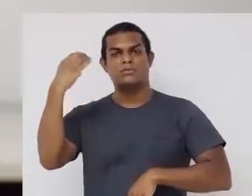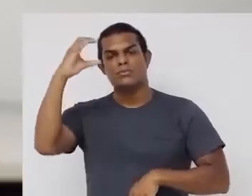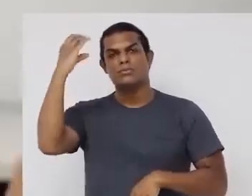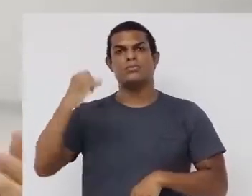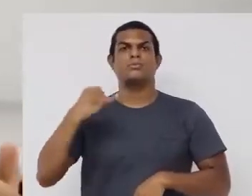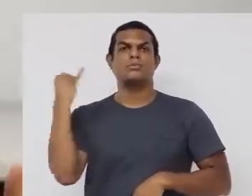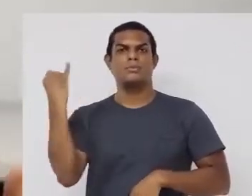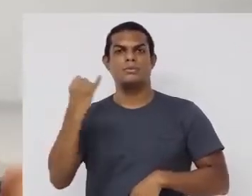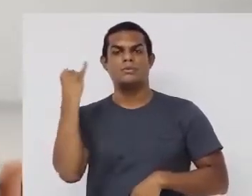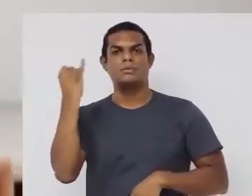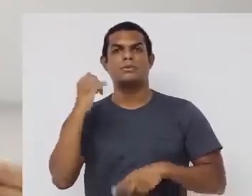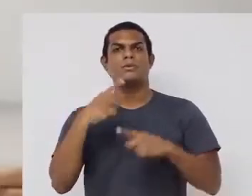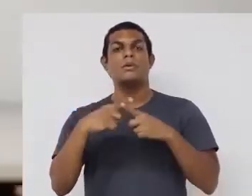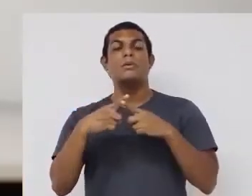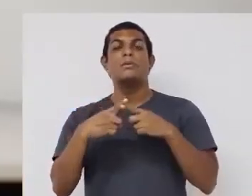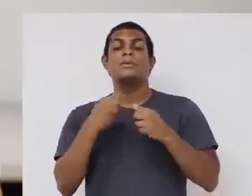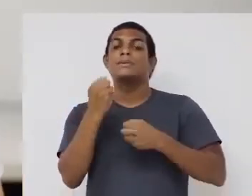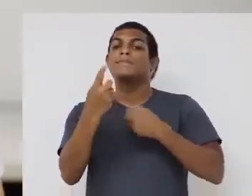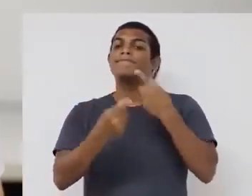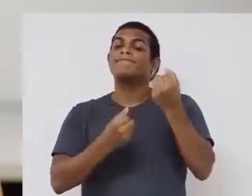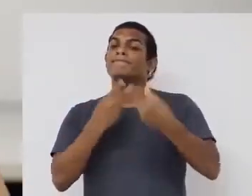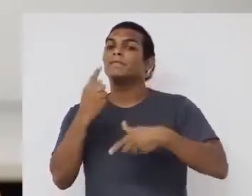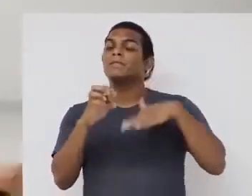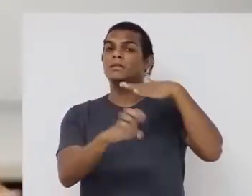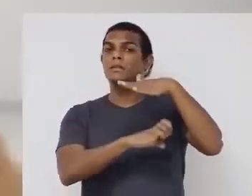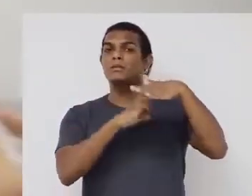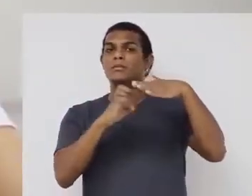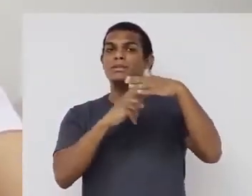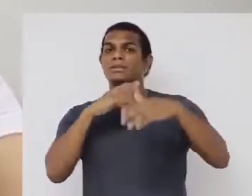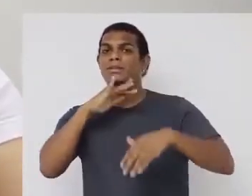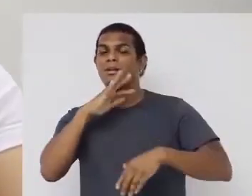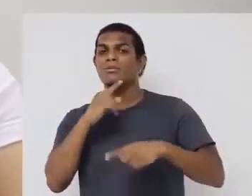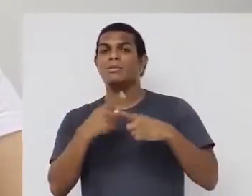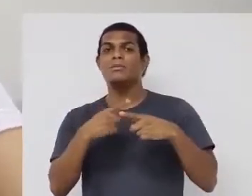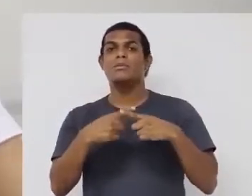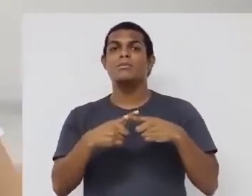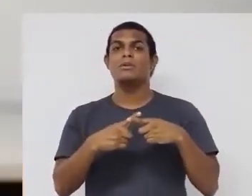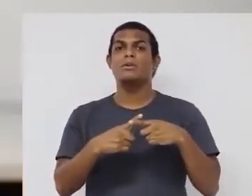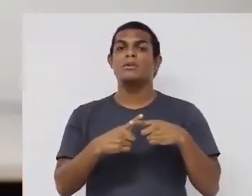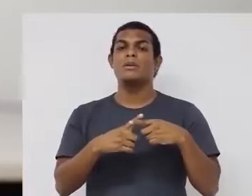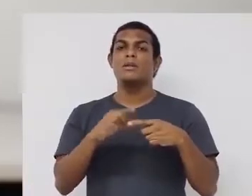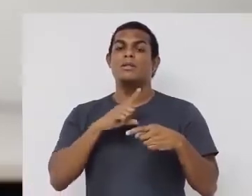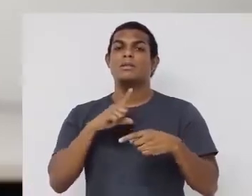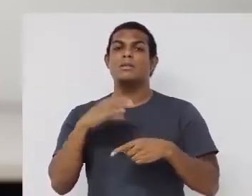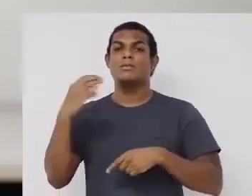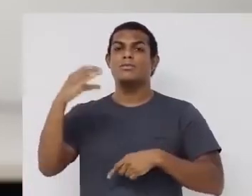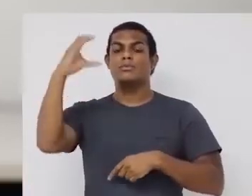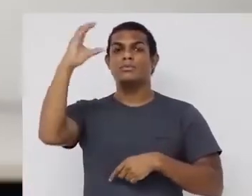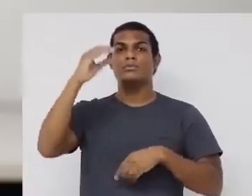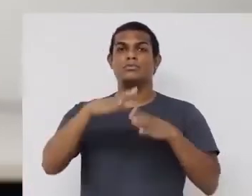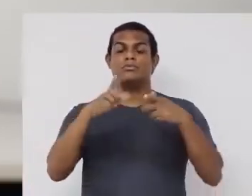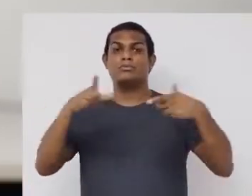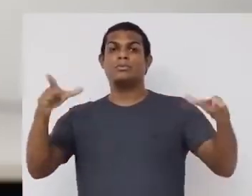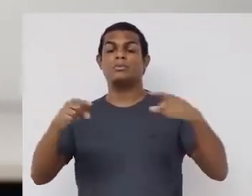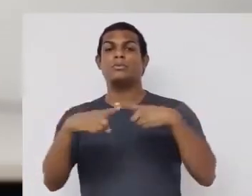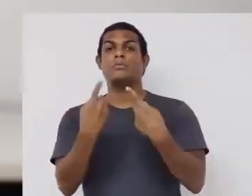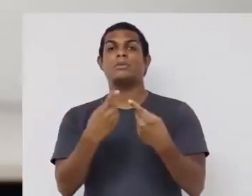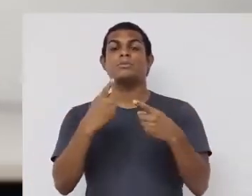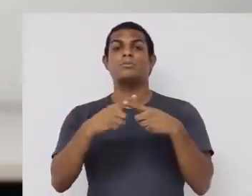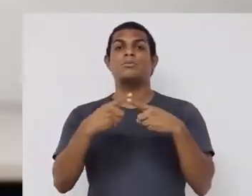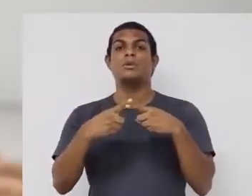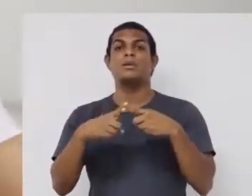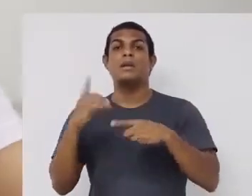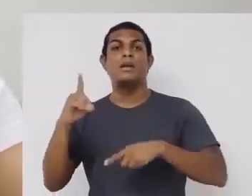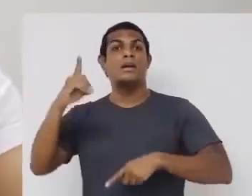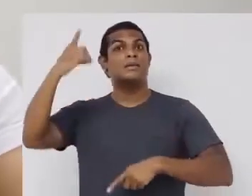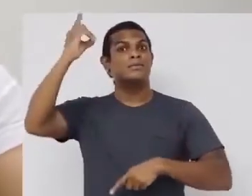importante. Porque às vezes uma empresa pode ir mal, não porque ela tem custo muito grande, mas porque ela tem uma despesa muito